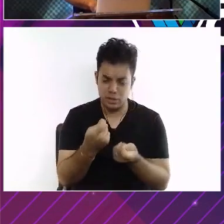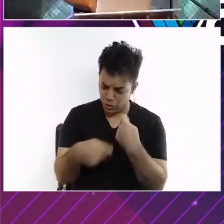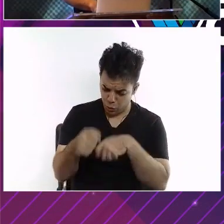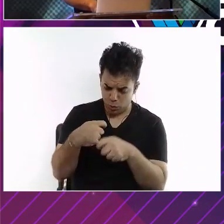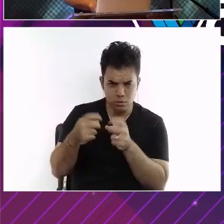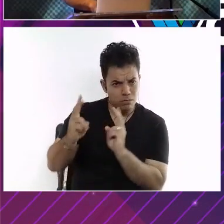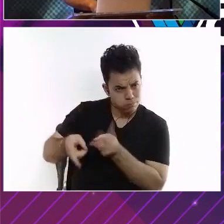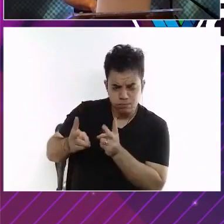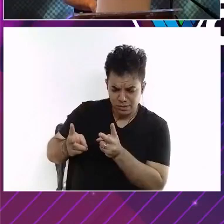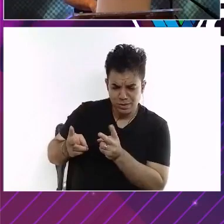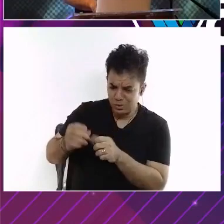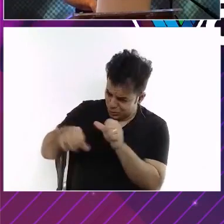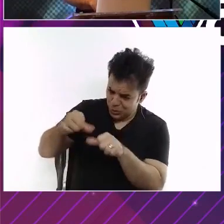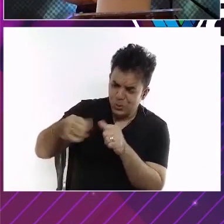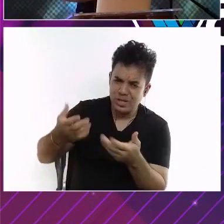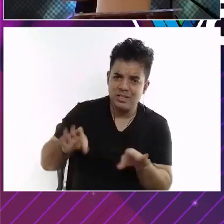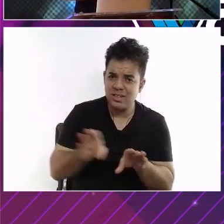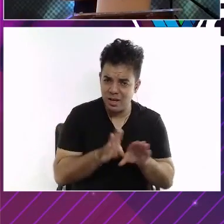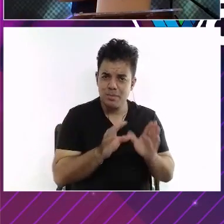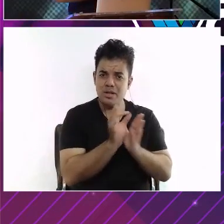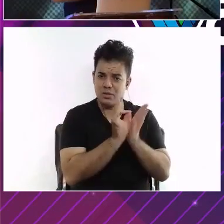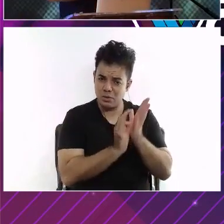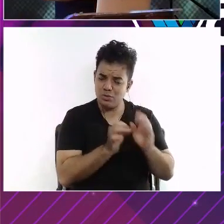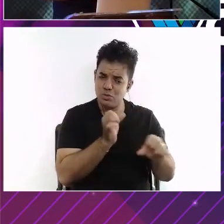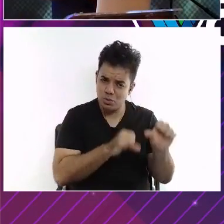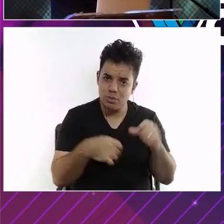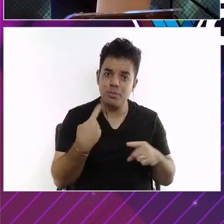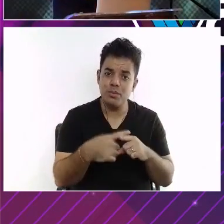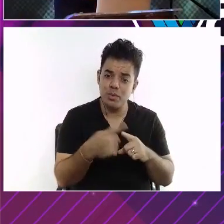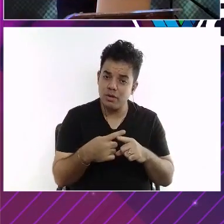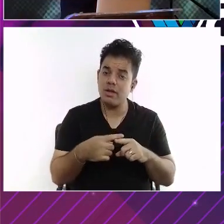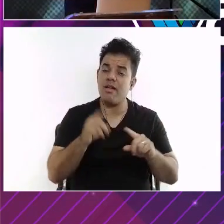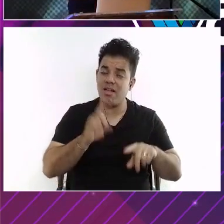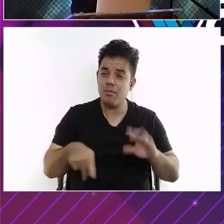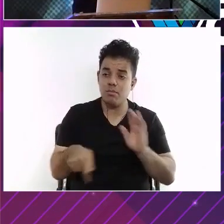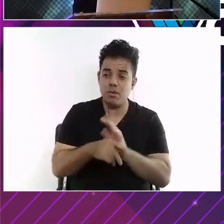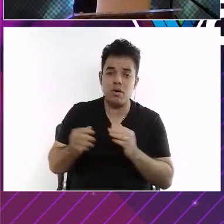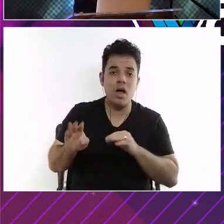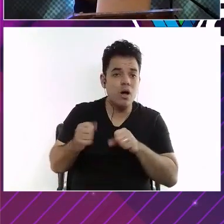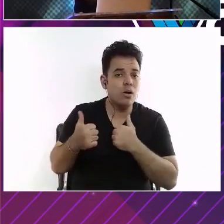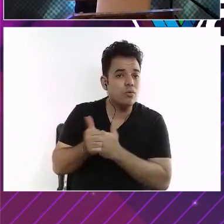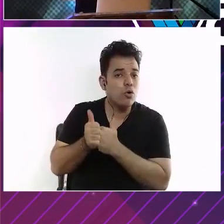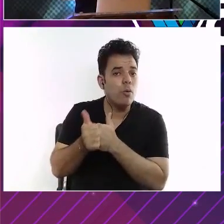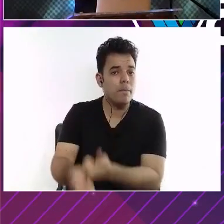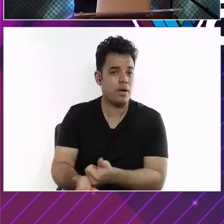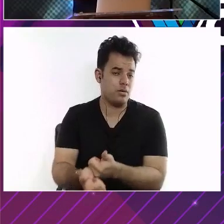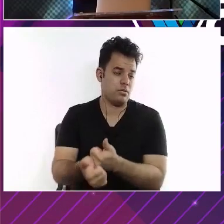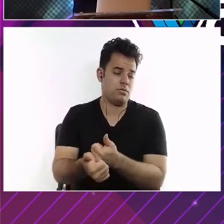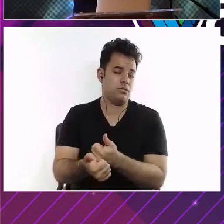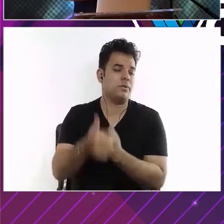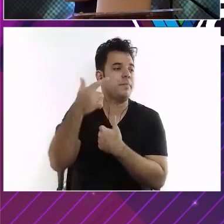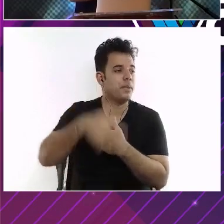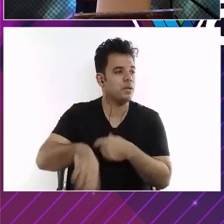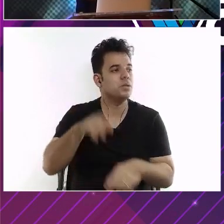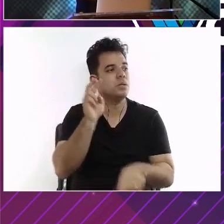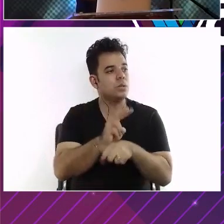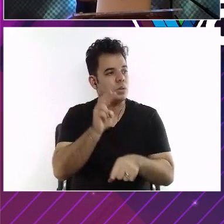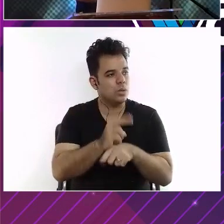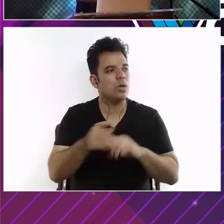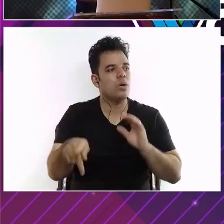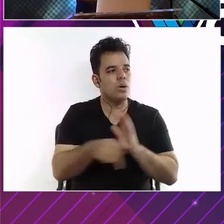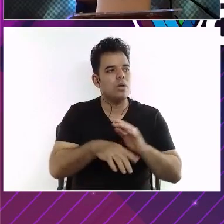inclusive porque a gente está reescrevendo o negócio o tempo todo. Outra coisa que a gente tem que cuidar é do loop de